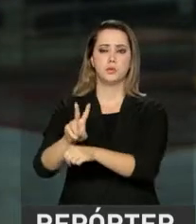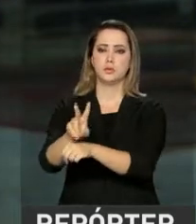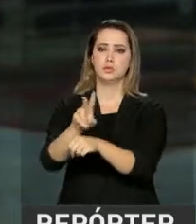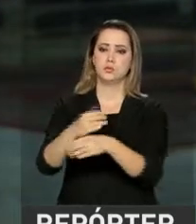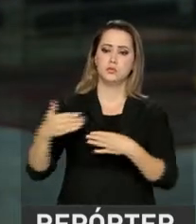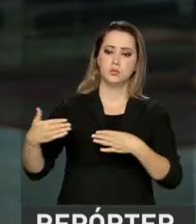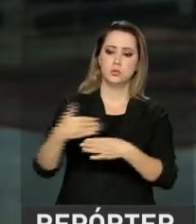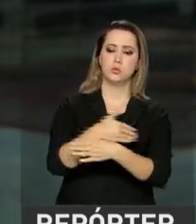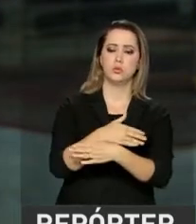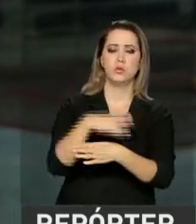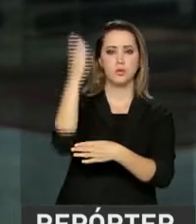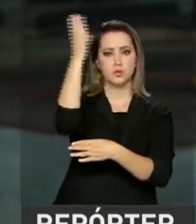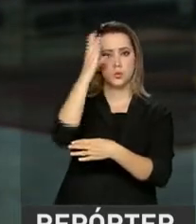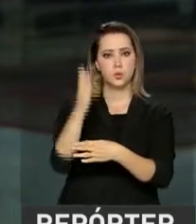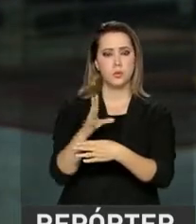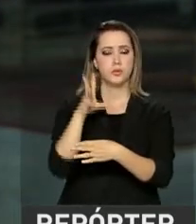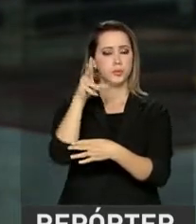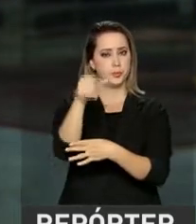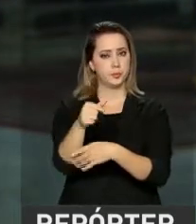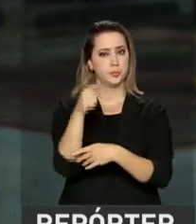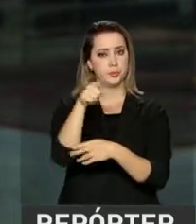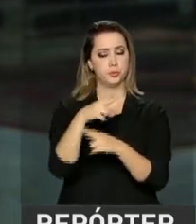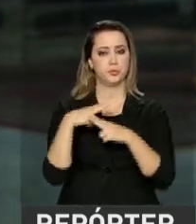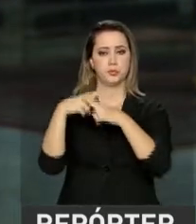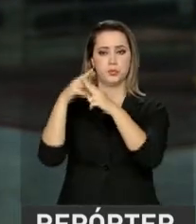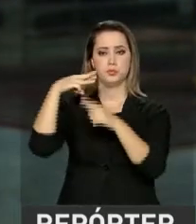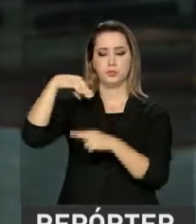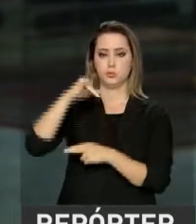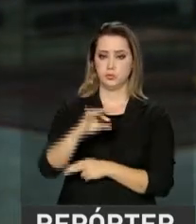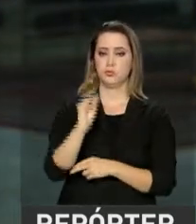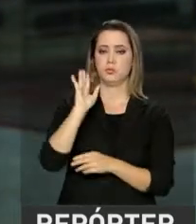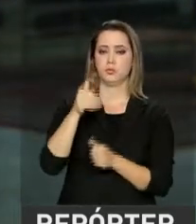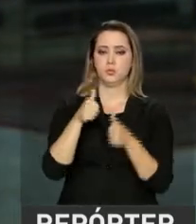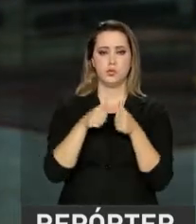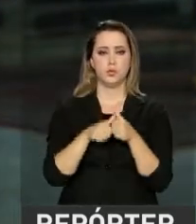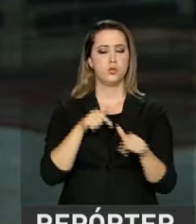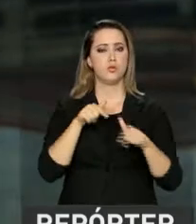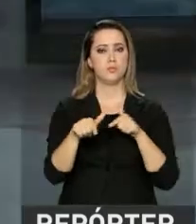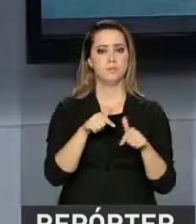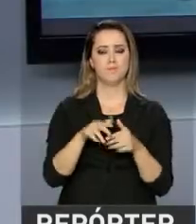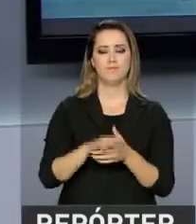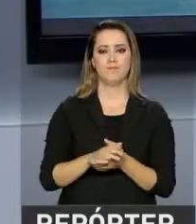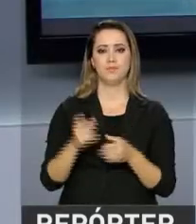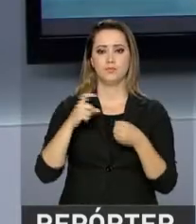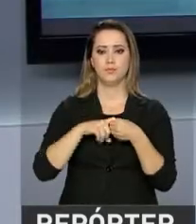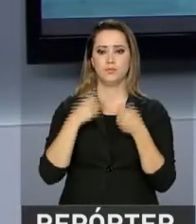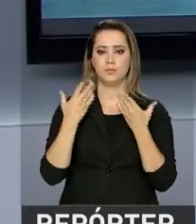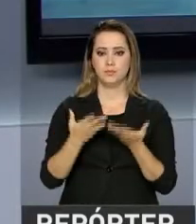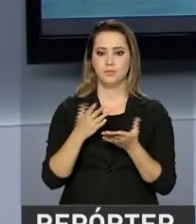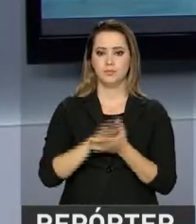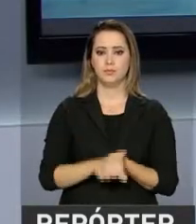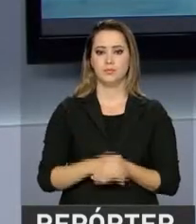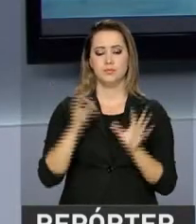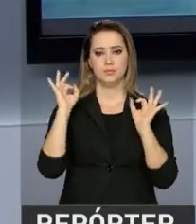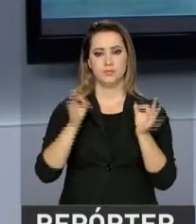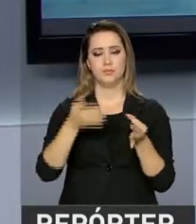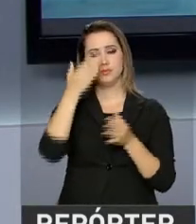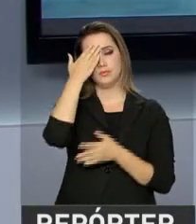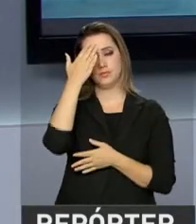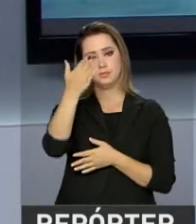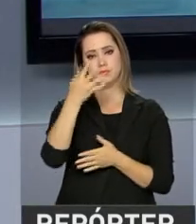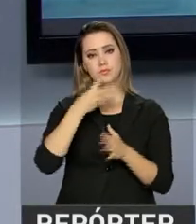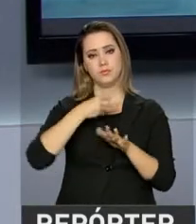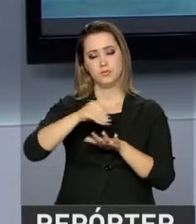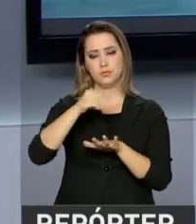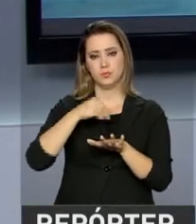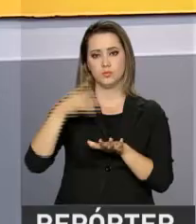território brasileiro. O equipamento foi lançado em maio e já está em pleno funcionamento. Voltamos ao estúdio. Tá certo, Luana. Obrigado